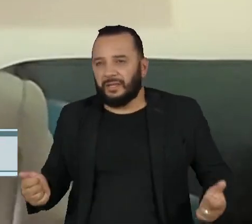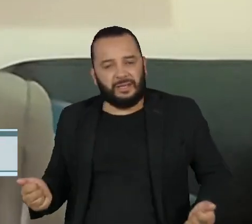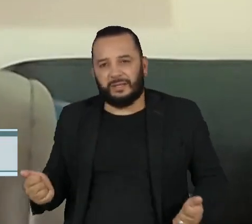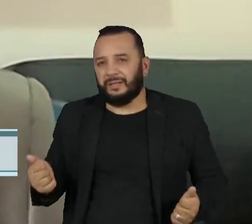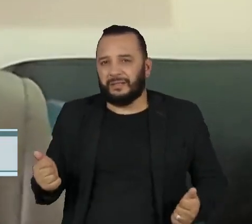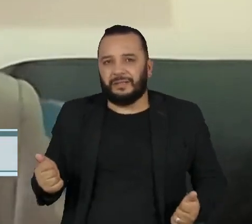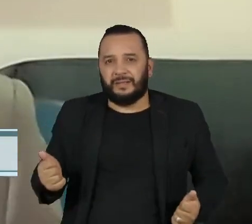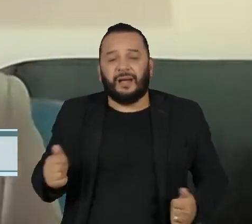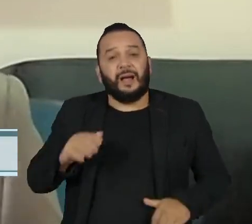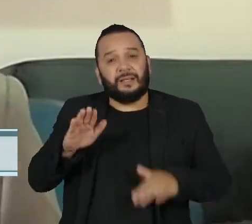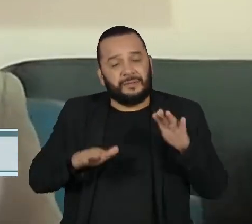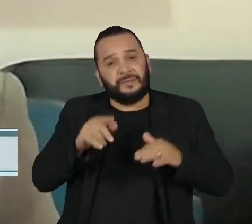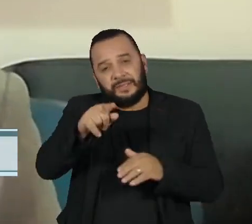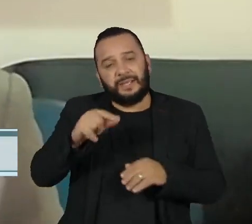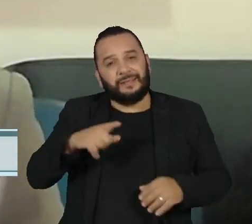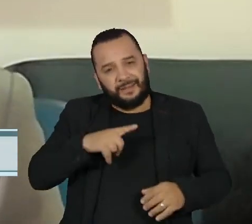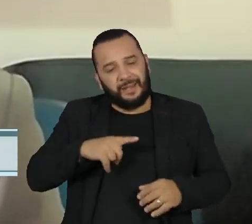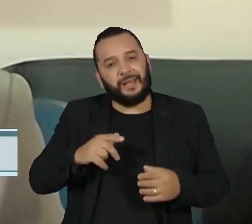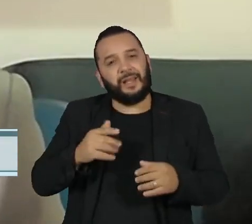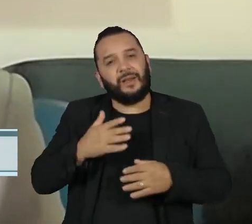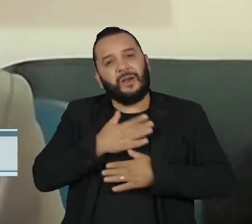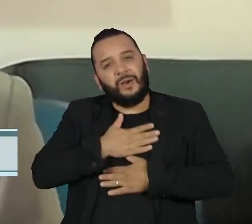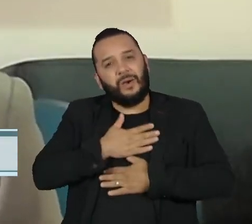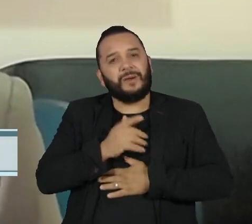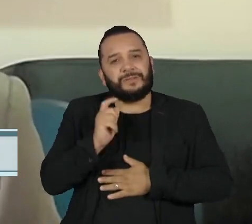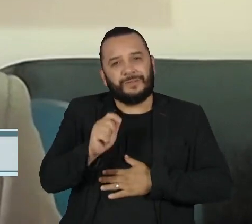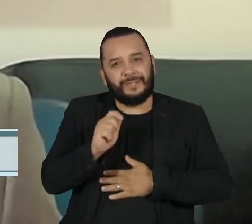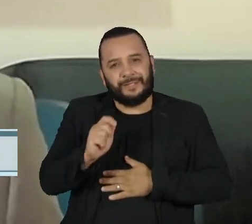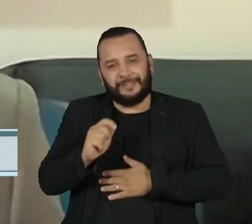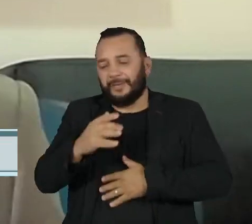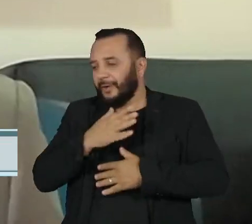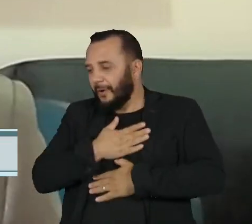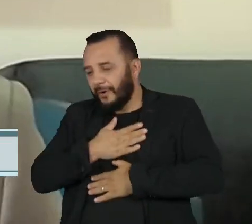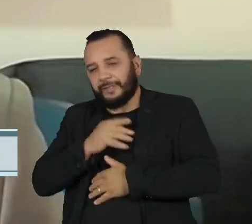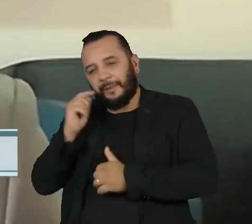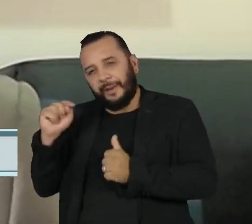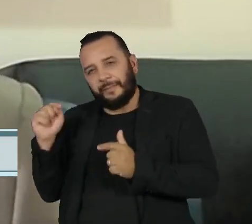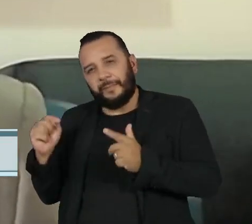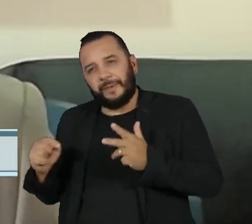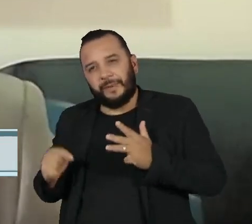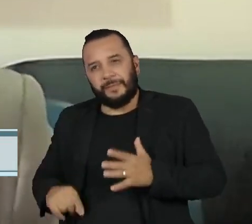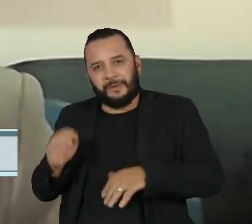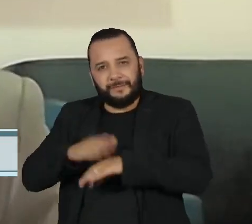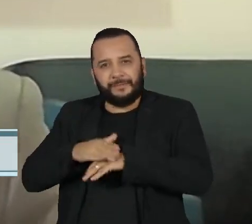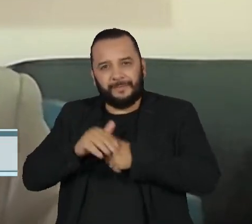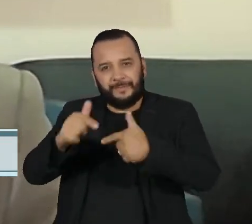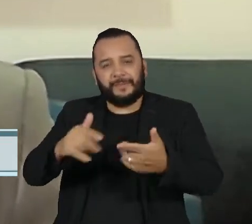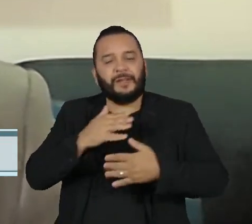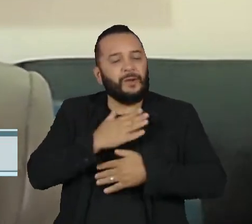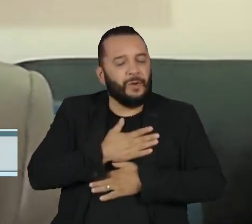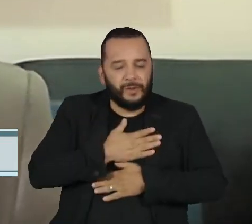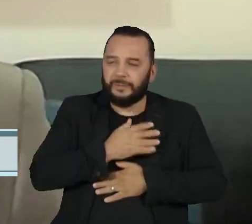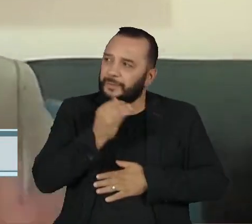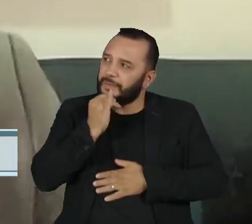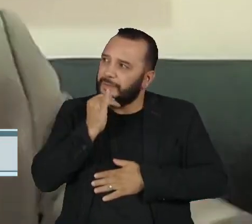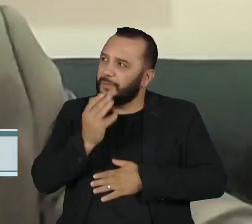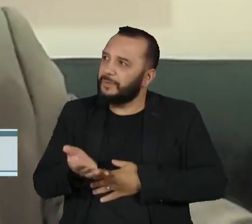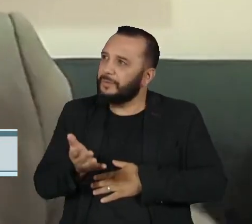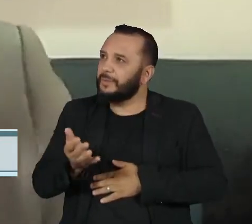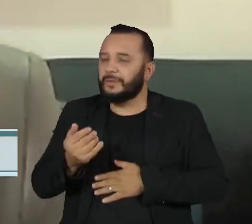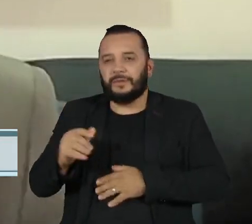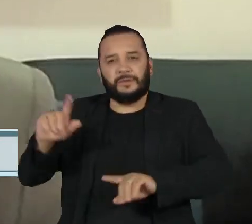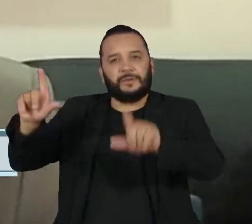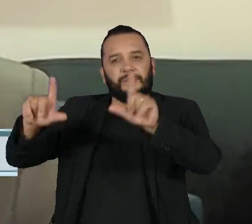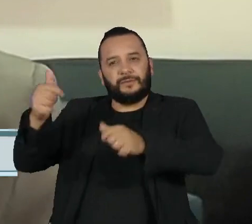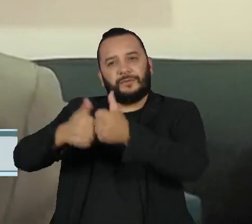Cada pessoa tem, digamos assim, o seu, né, o seu repertório de prazer, as coisas que faz, né, e que pode ser desde assistir um